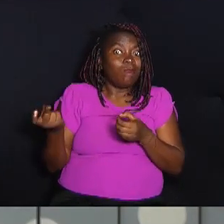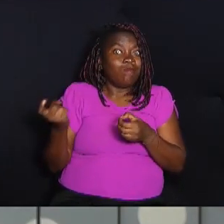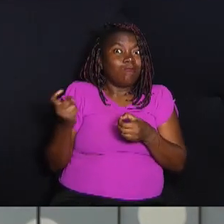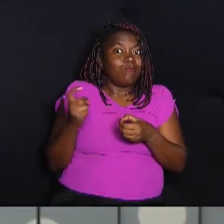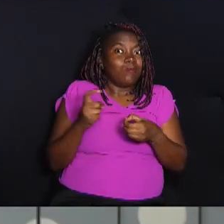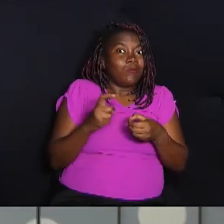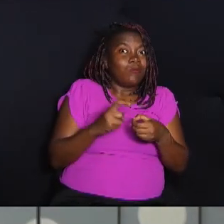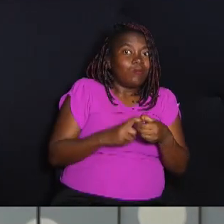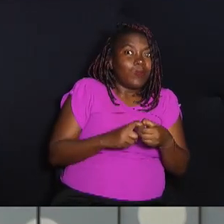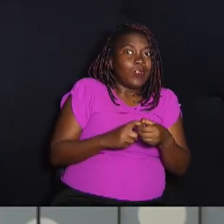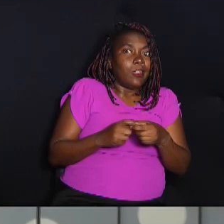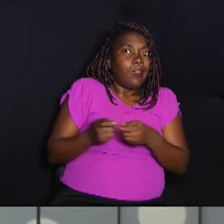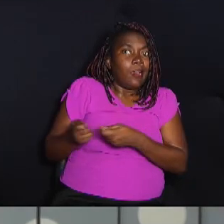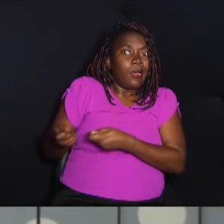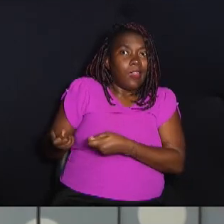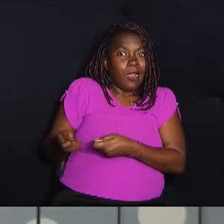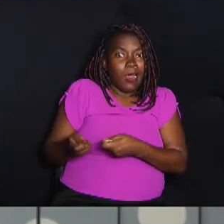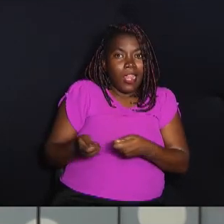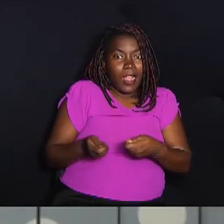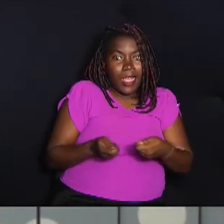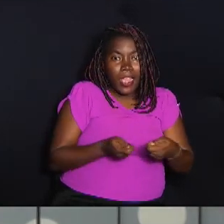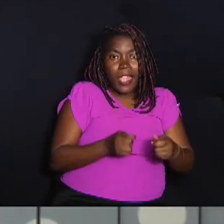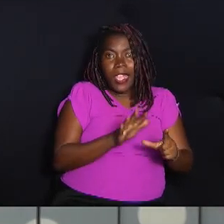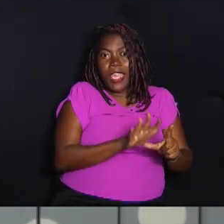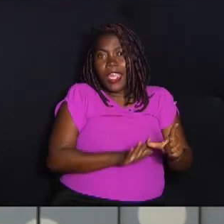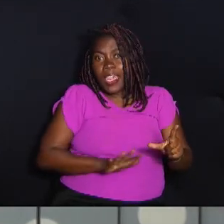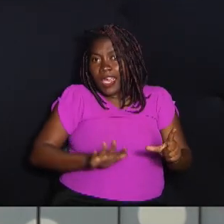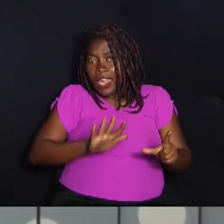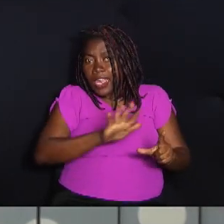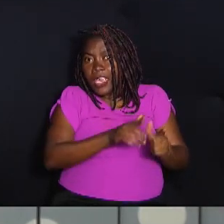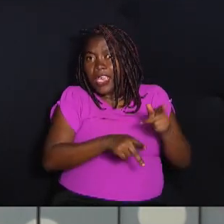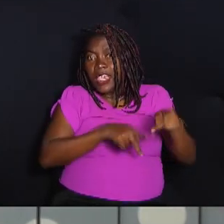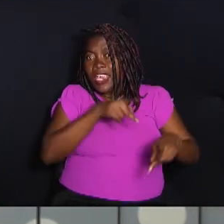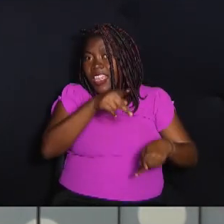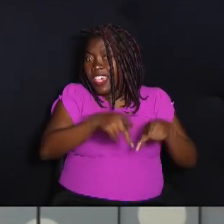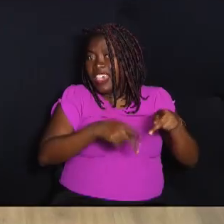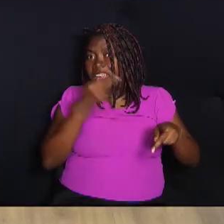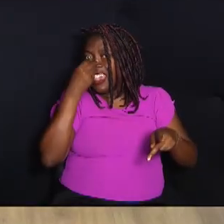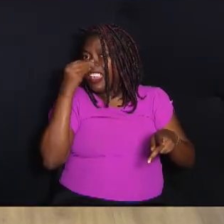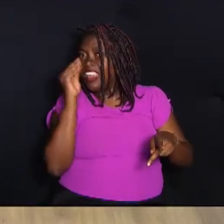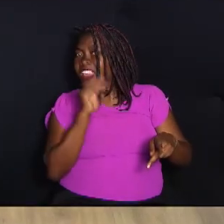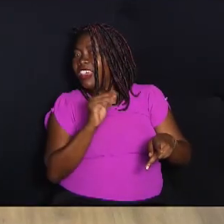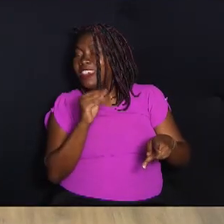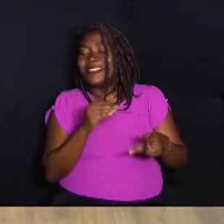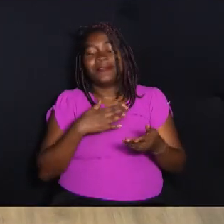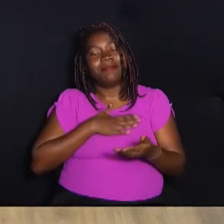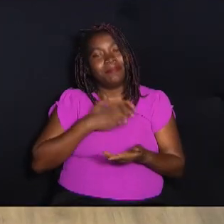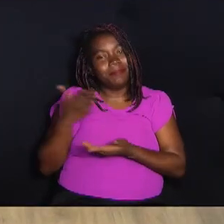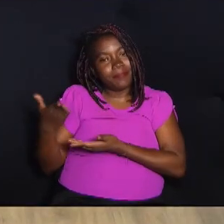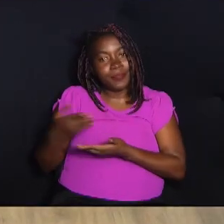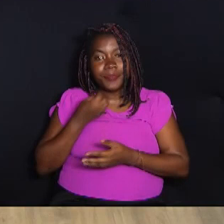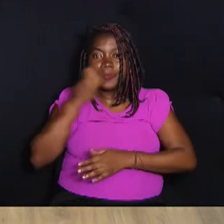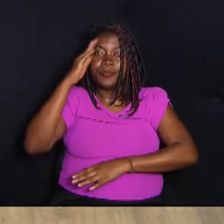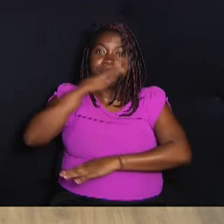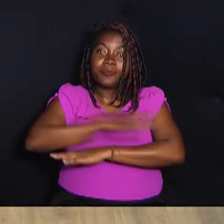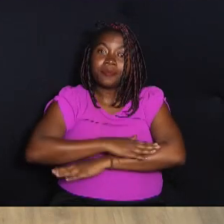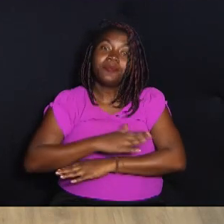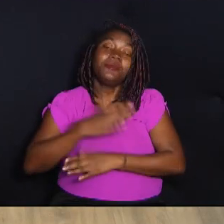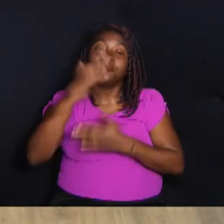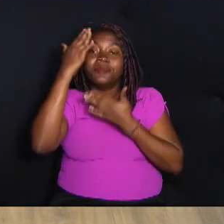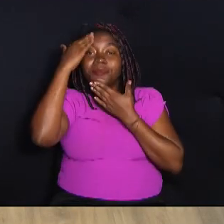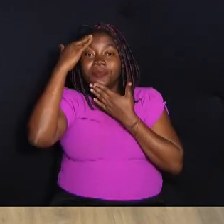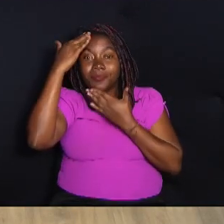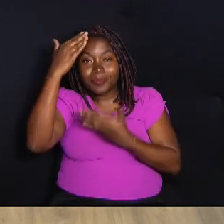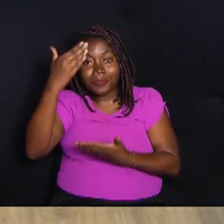uma rotina e, no geral, a população ela é negligente? Seja bem-vindo e boa tarde. Muito obrigado,